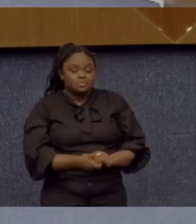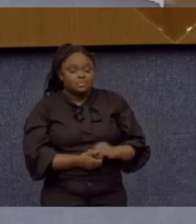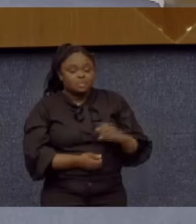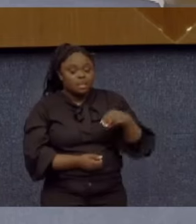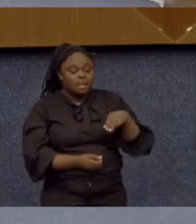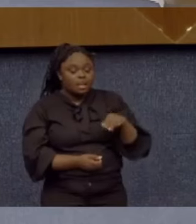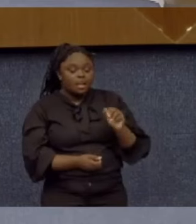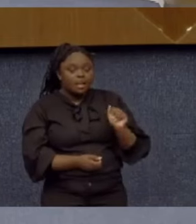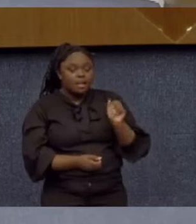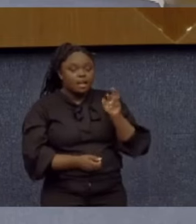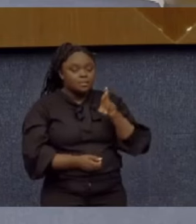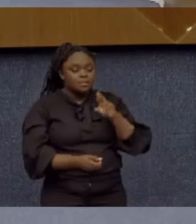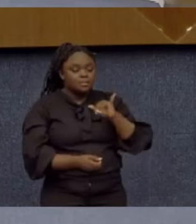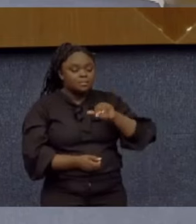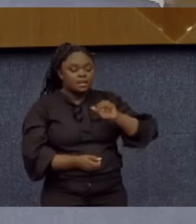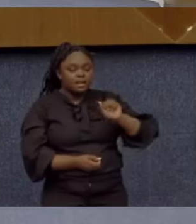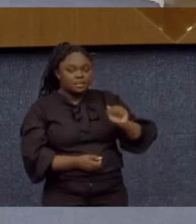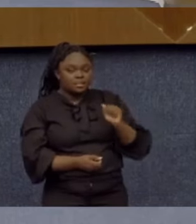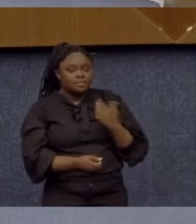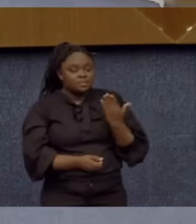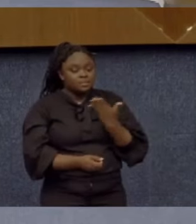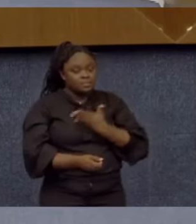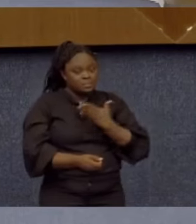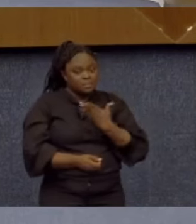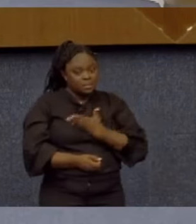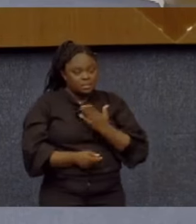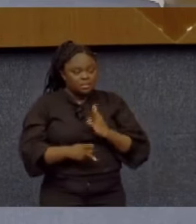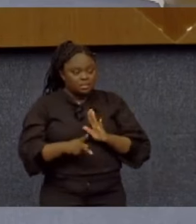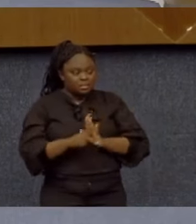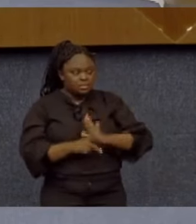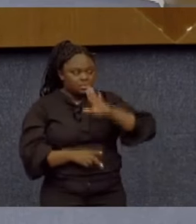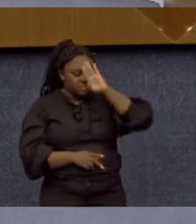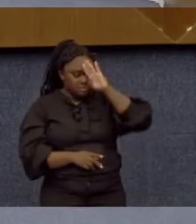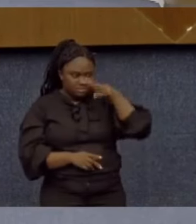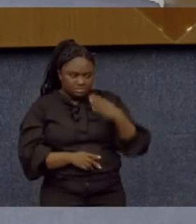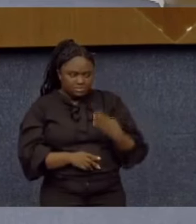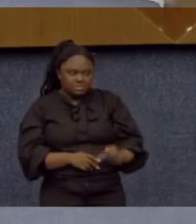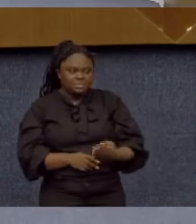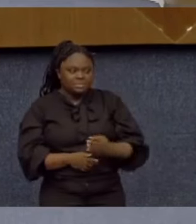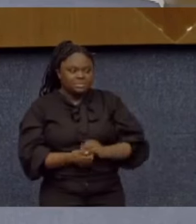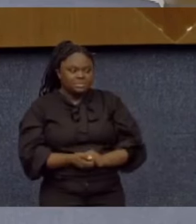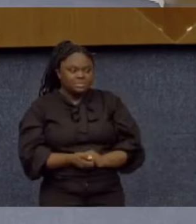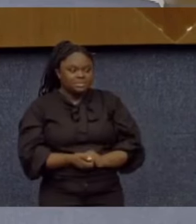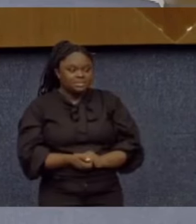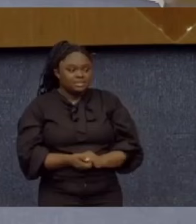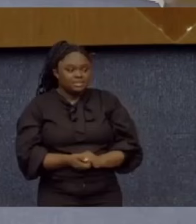Maria José Ribeiro Rezende, amiga da homenageada.